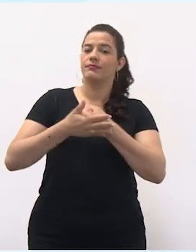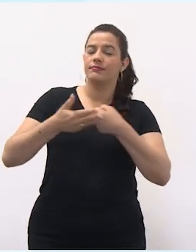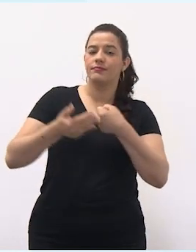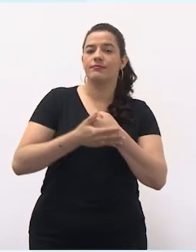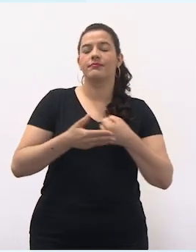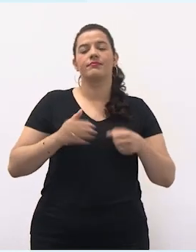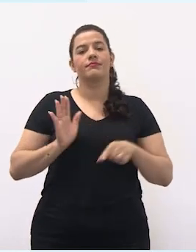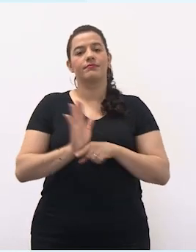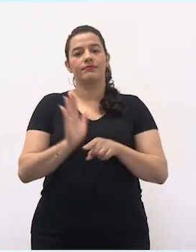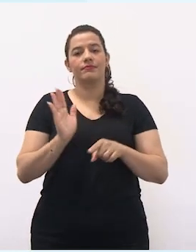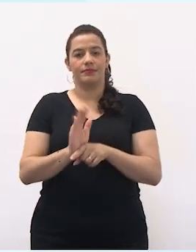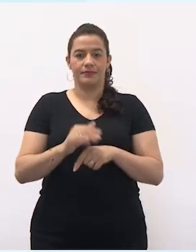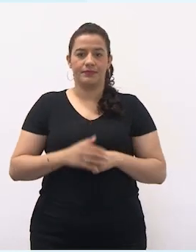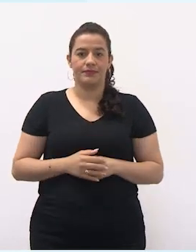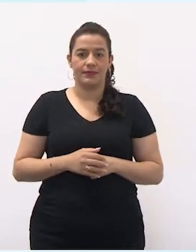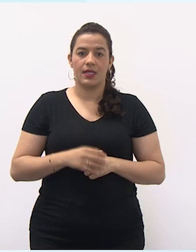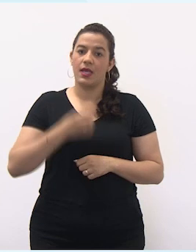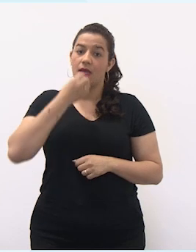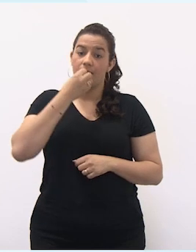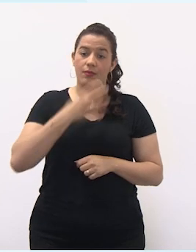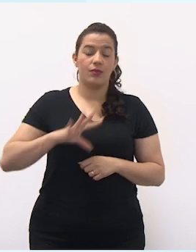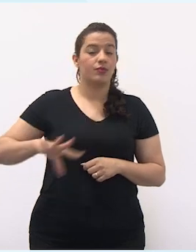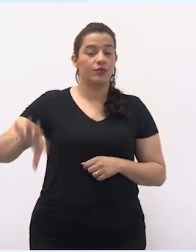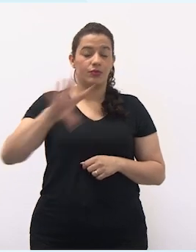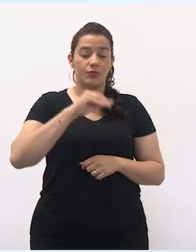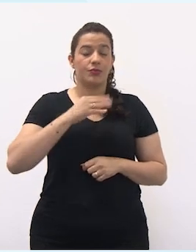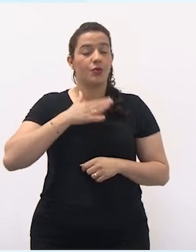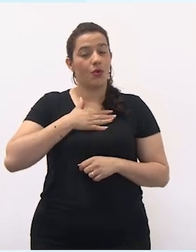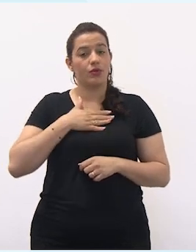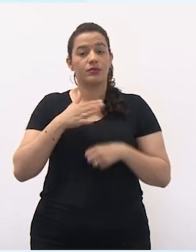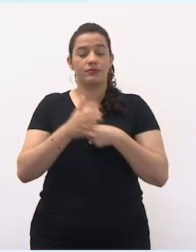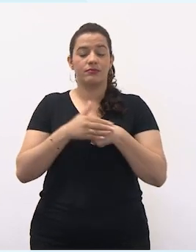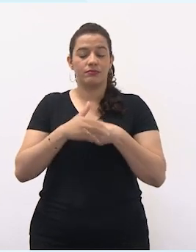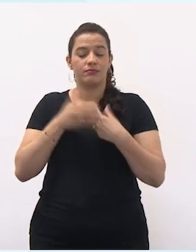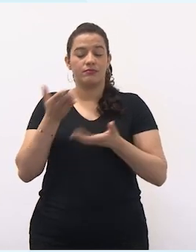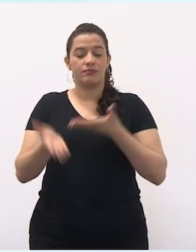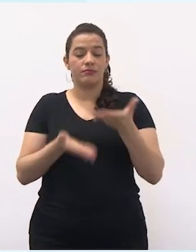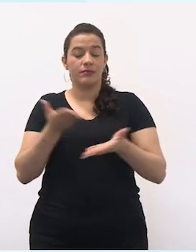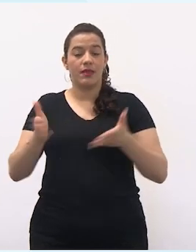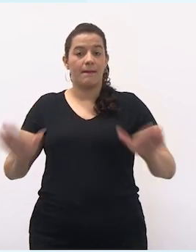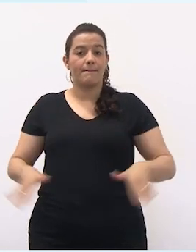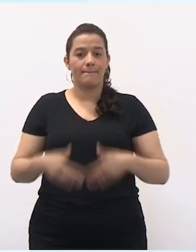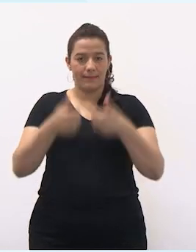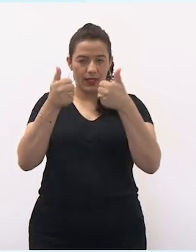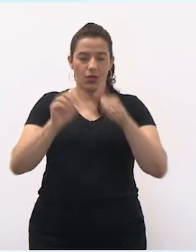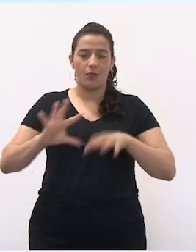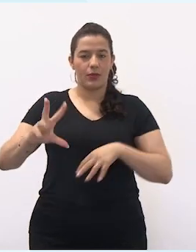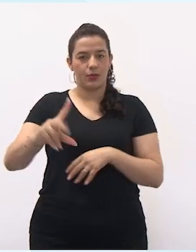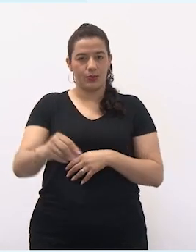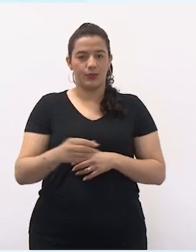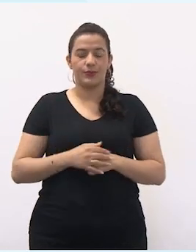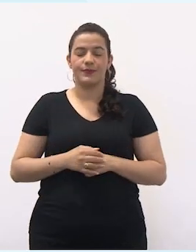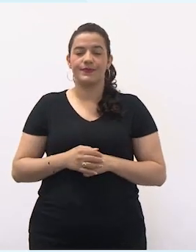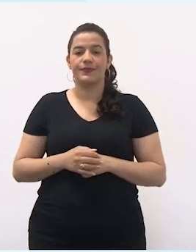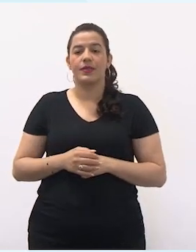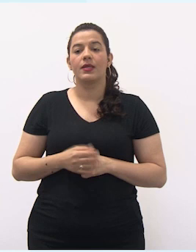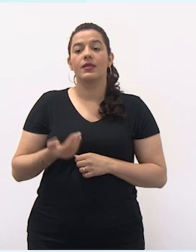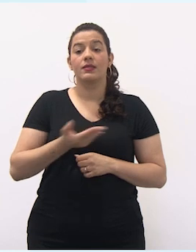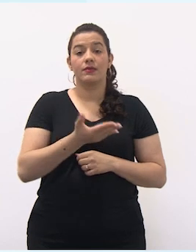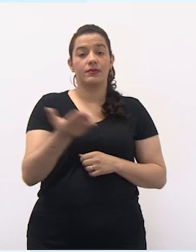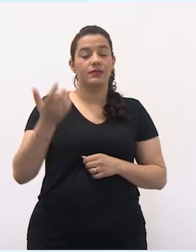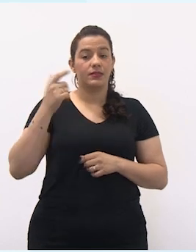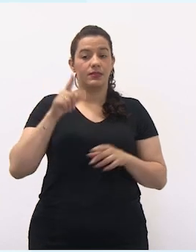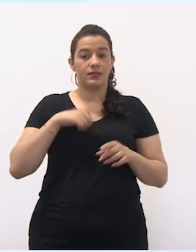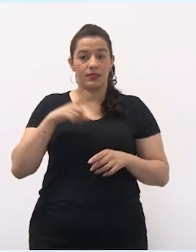acolhimento. É bom, todo mundo gosta de ser bem tratado, né, melhora o clima. Então, a ideia é que a gente tenha esses